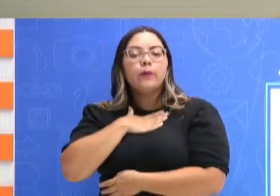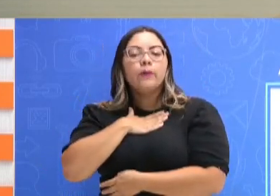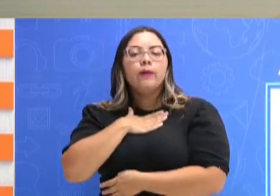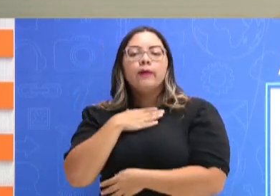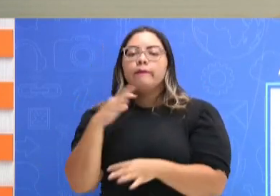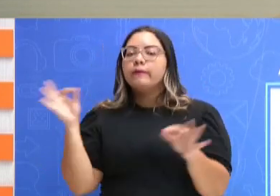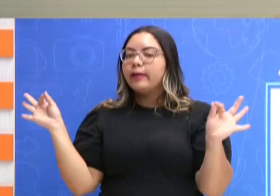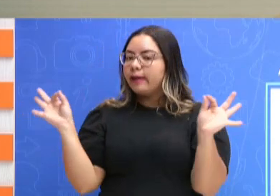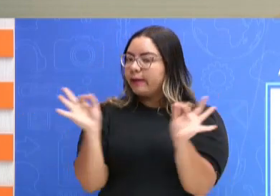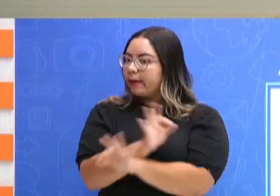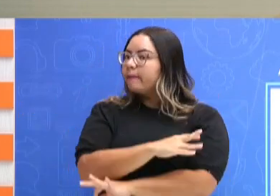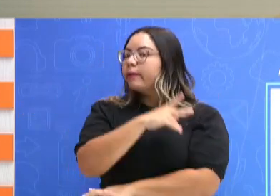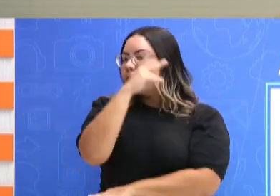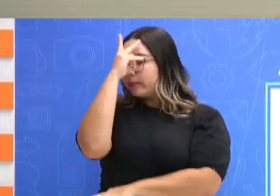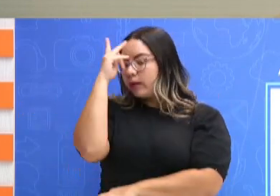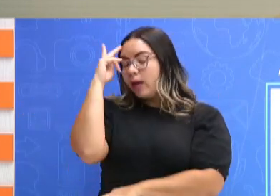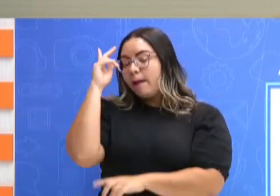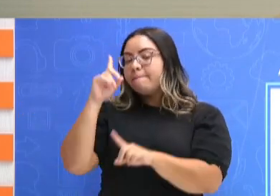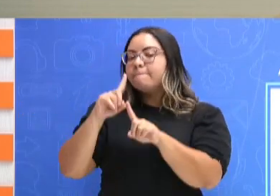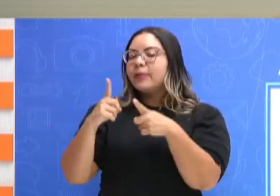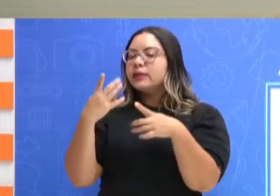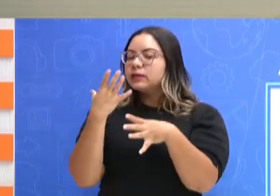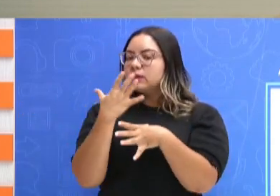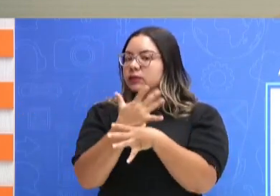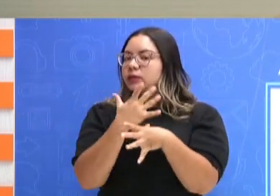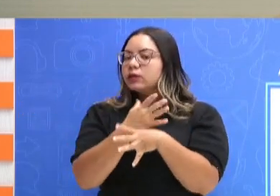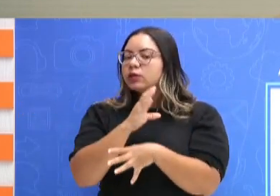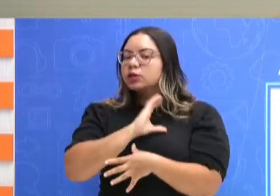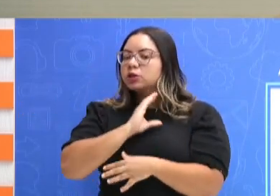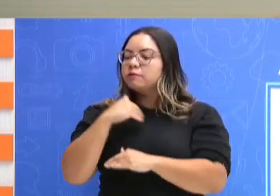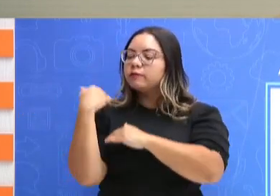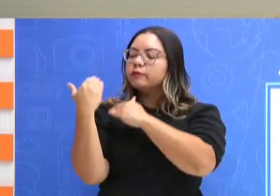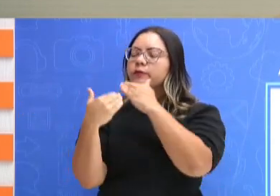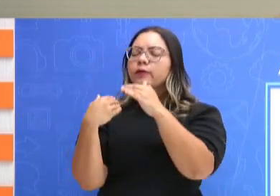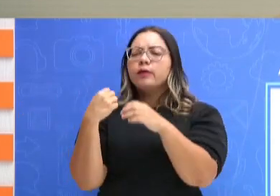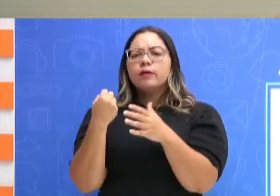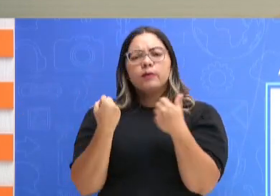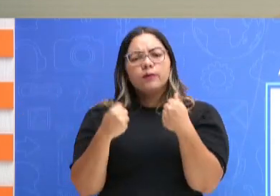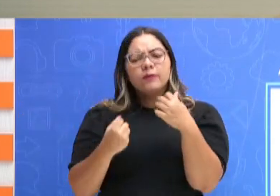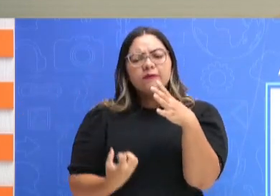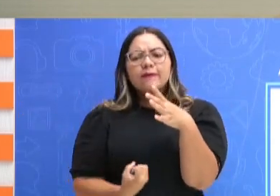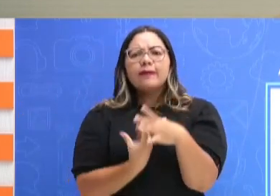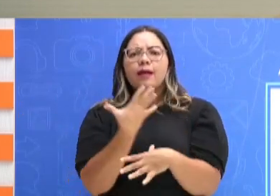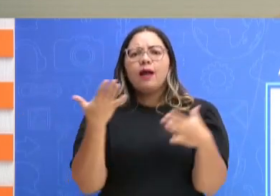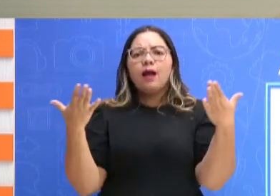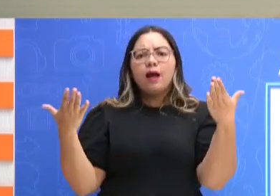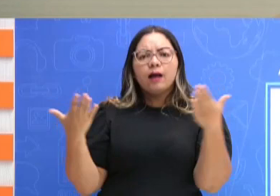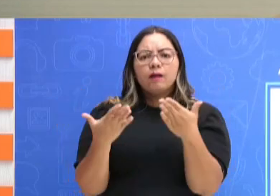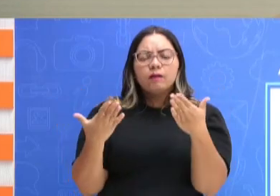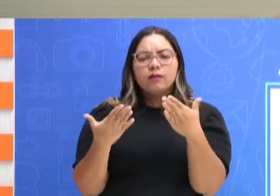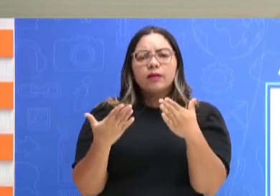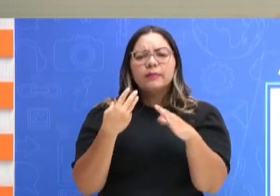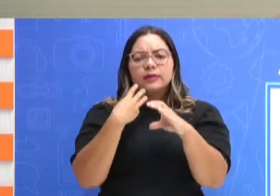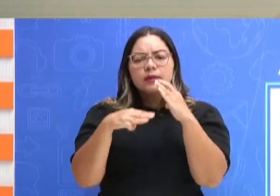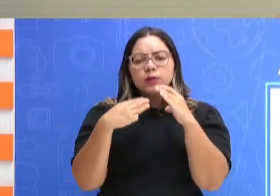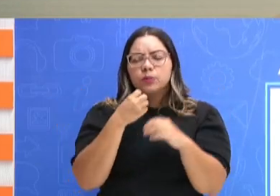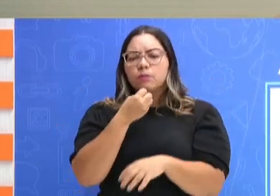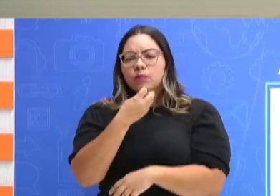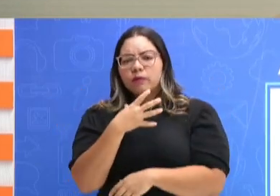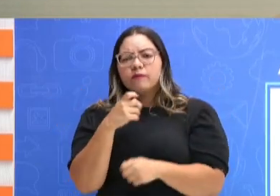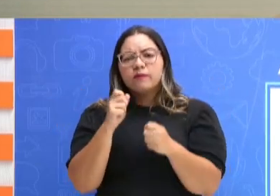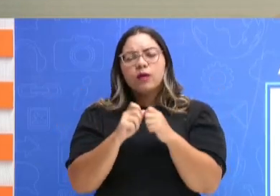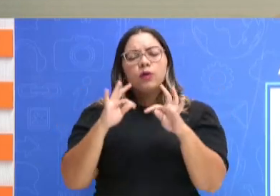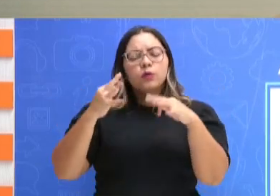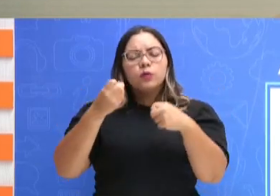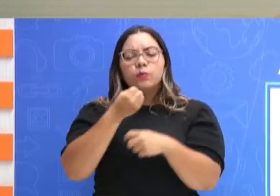passar, mas a cidade vai continuar. E eu preciso plantar agora as sementes boas. O momento é desse. Eu não vou deixar passar o